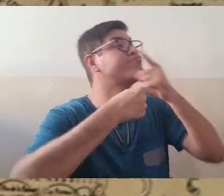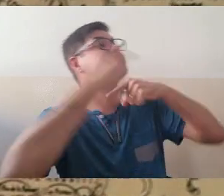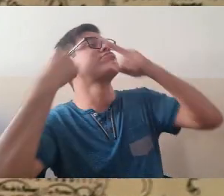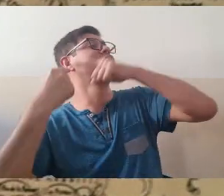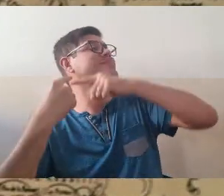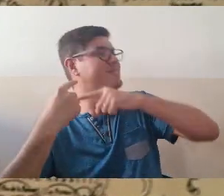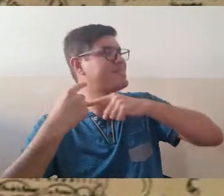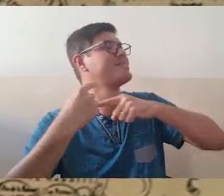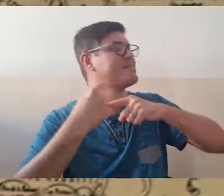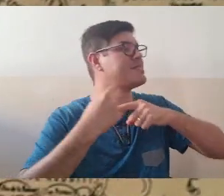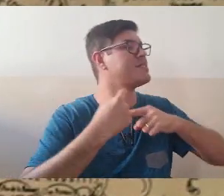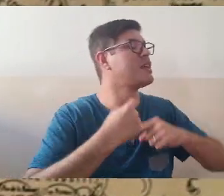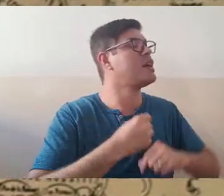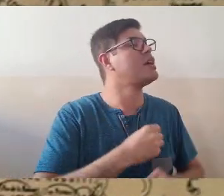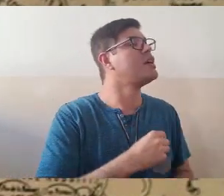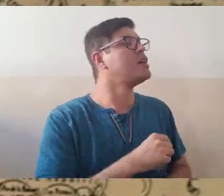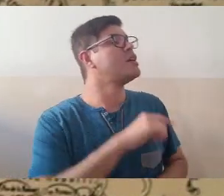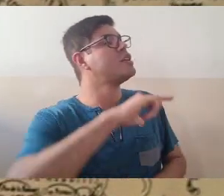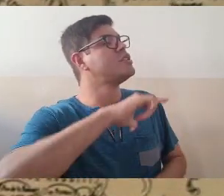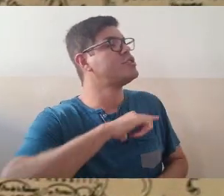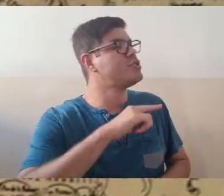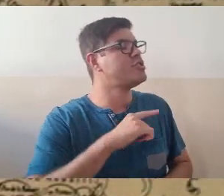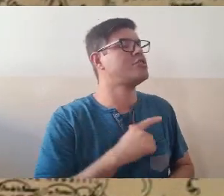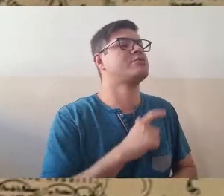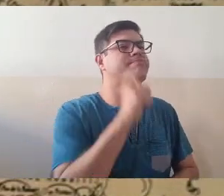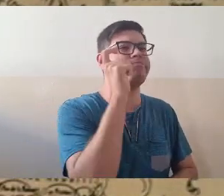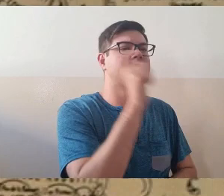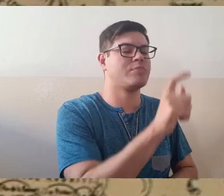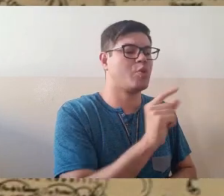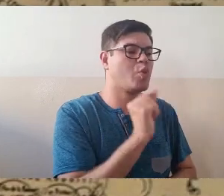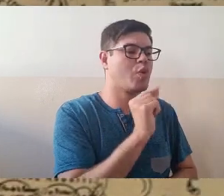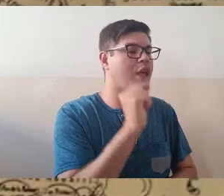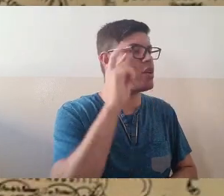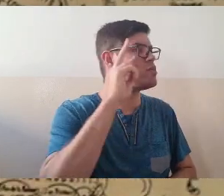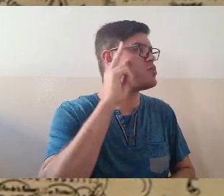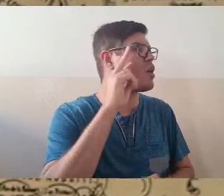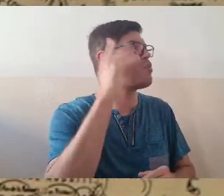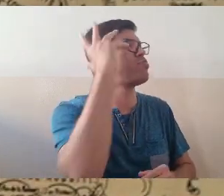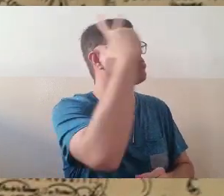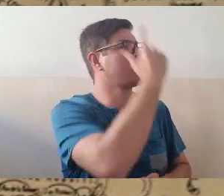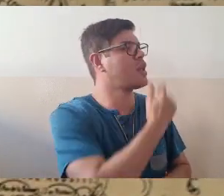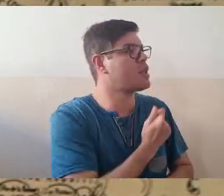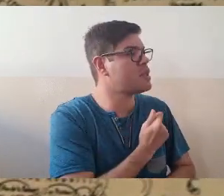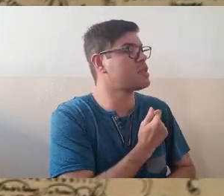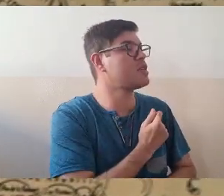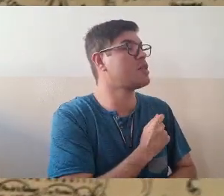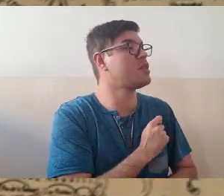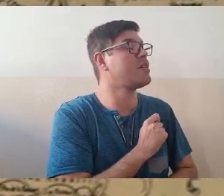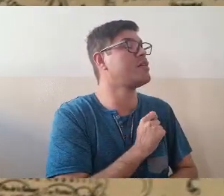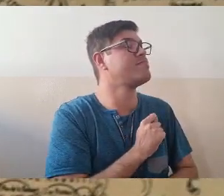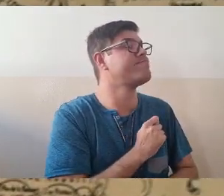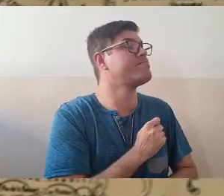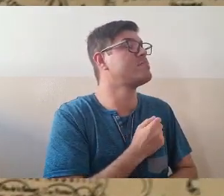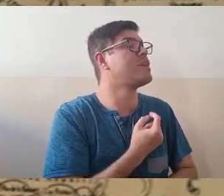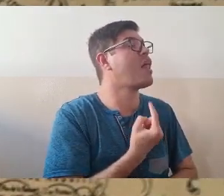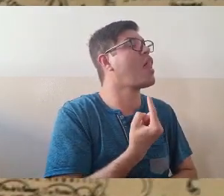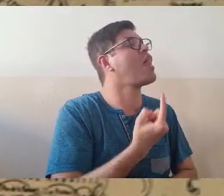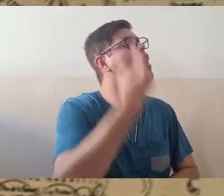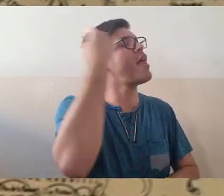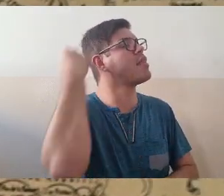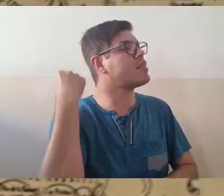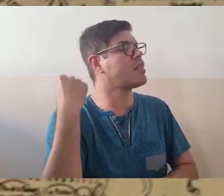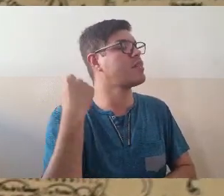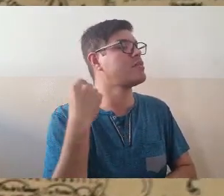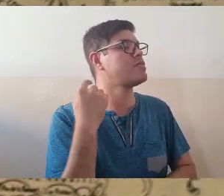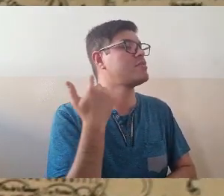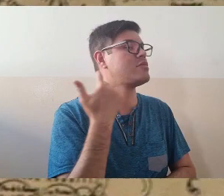né? Sim. Ele tinha uma coisa muito interessante, uma história muito bonita. Ele não tinha, eu não me lembro